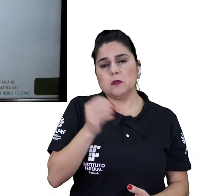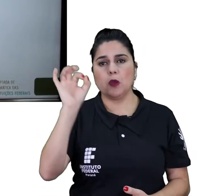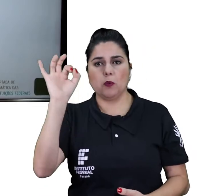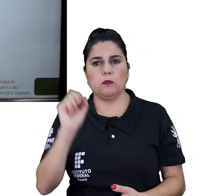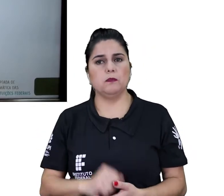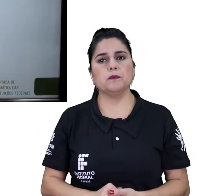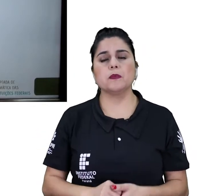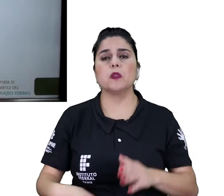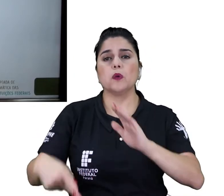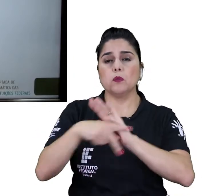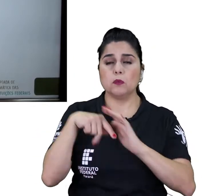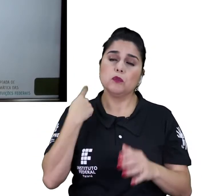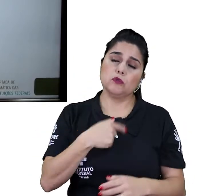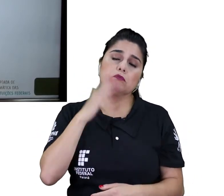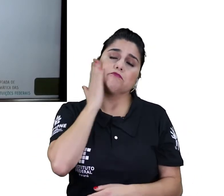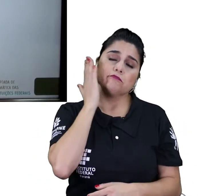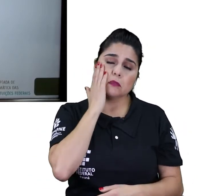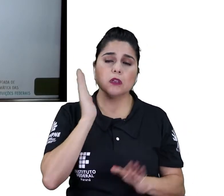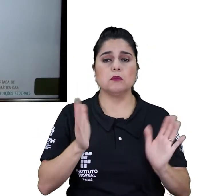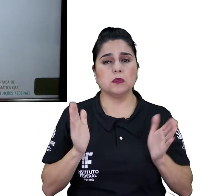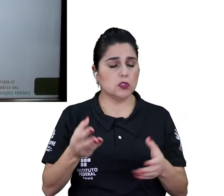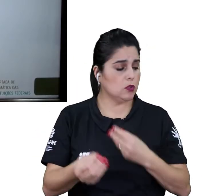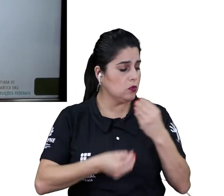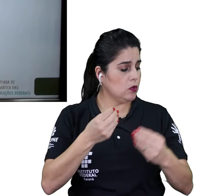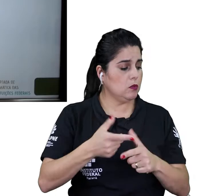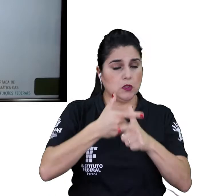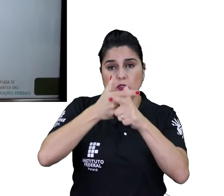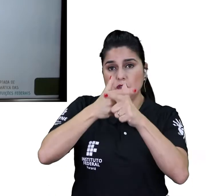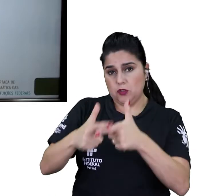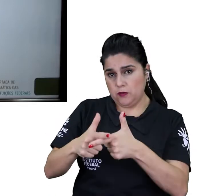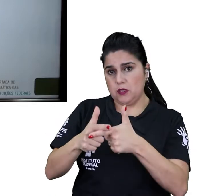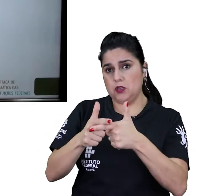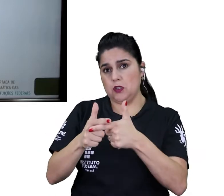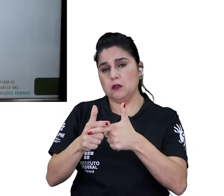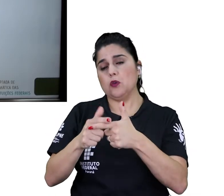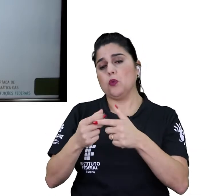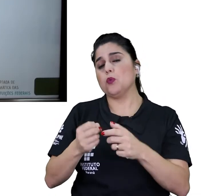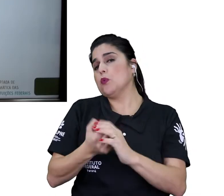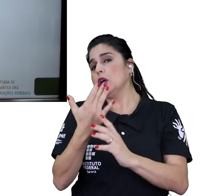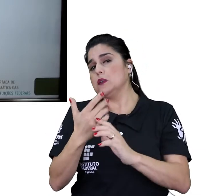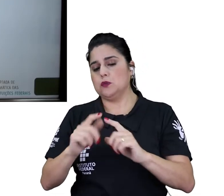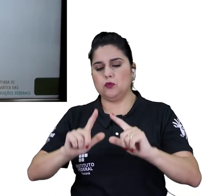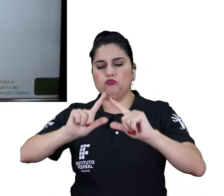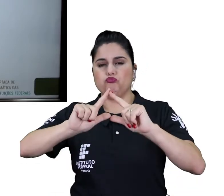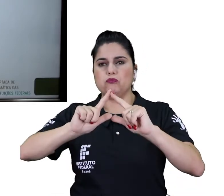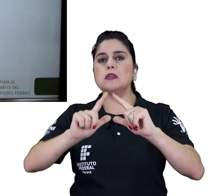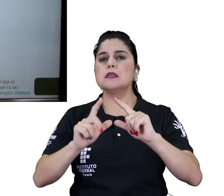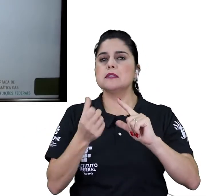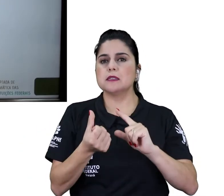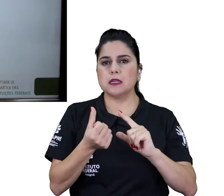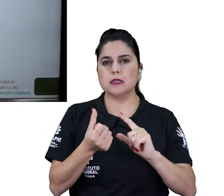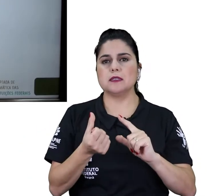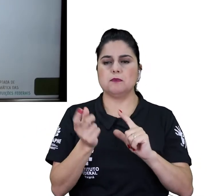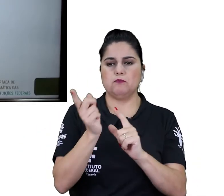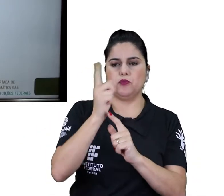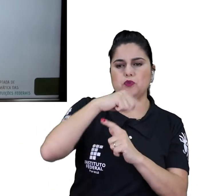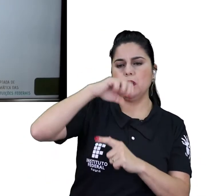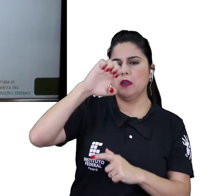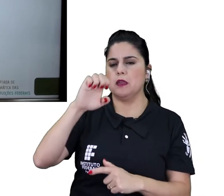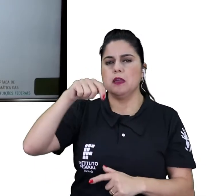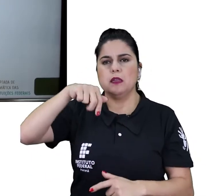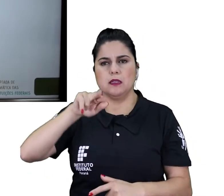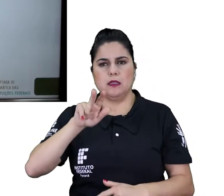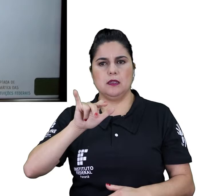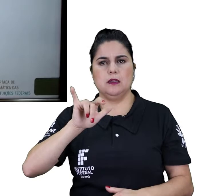graus. E a gente já sabia também que a gente está dividindo em 6 triângulos equiláteros. Muito bem, então a gente percebe